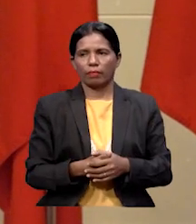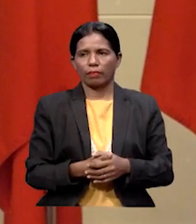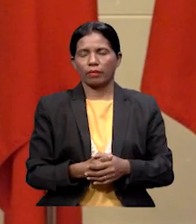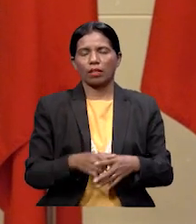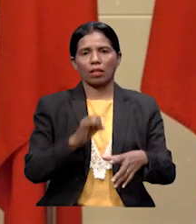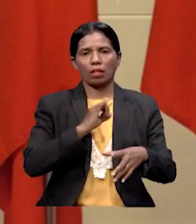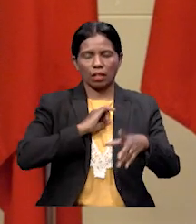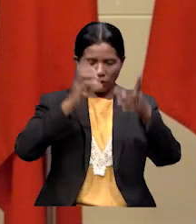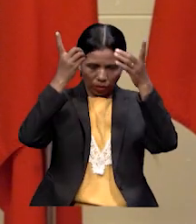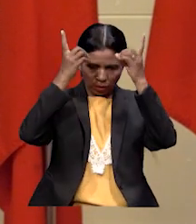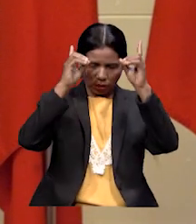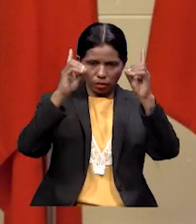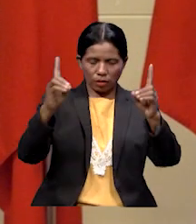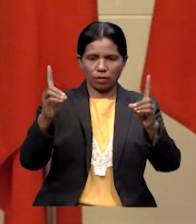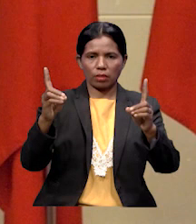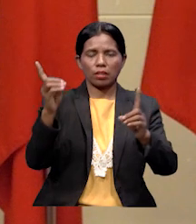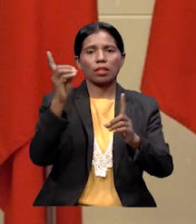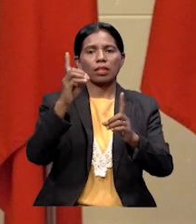Marca hau decide, marca eleição